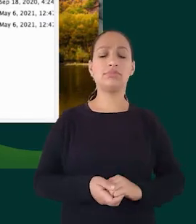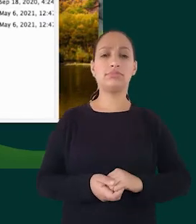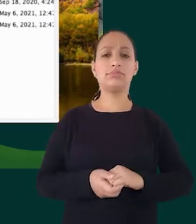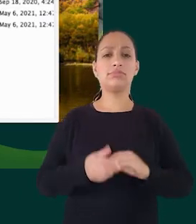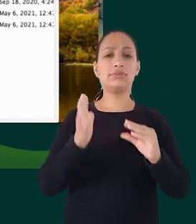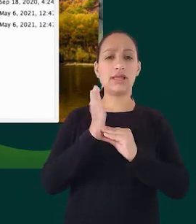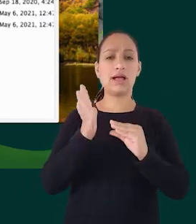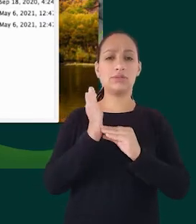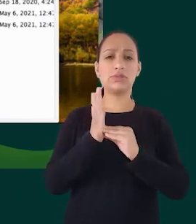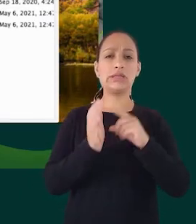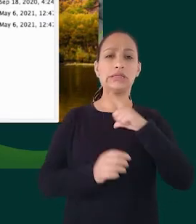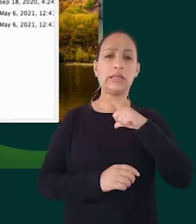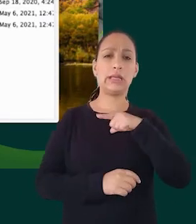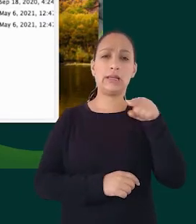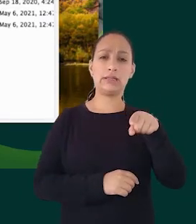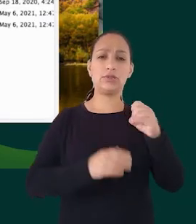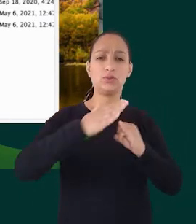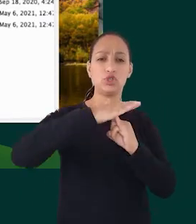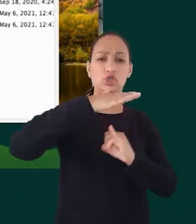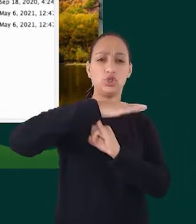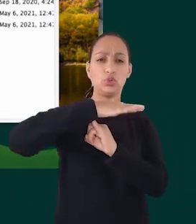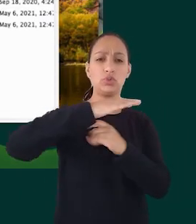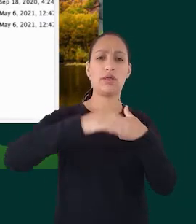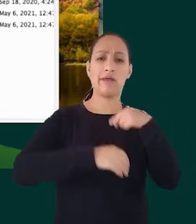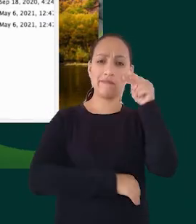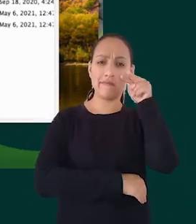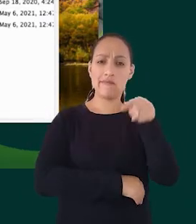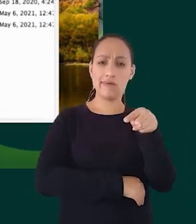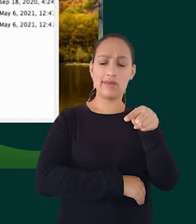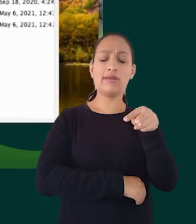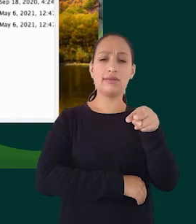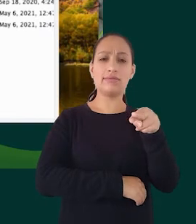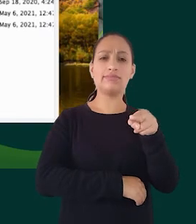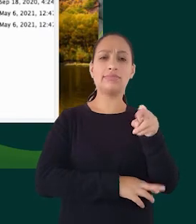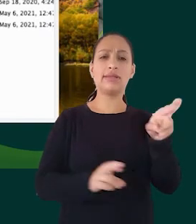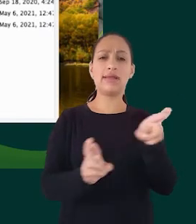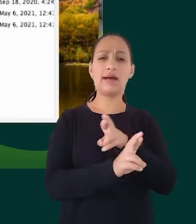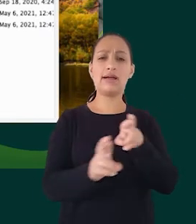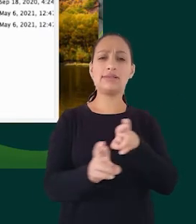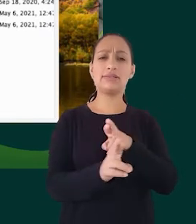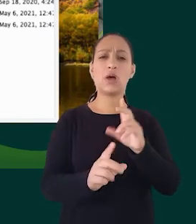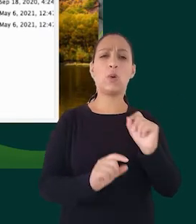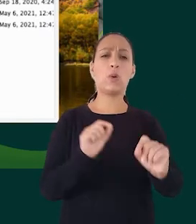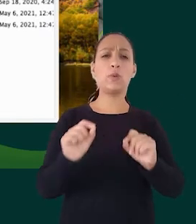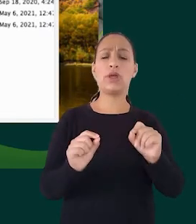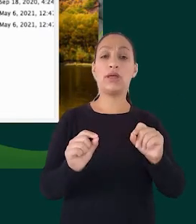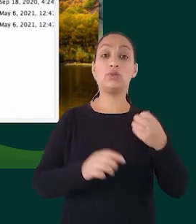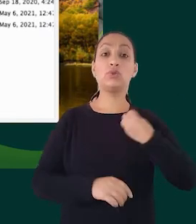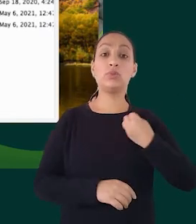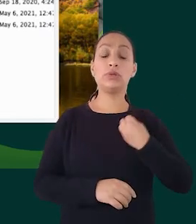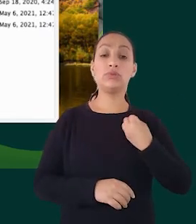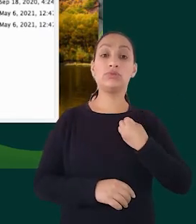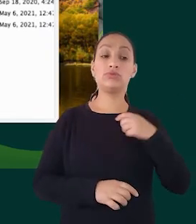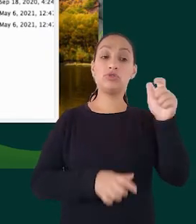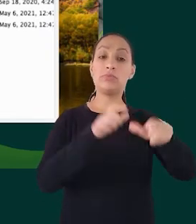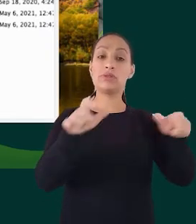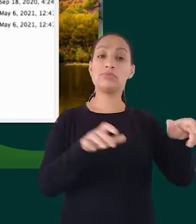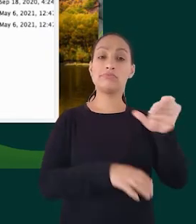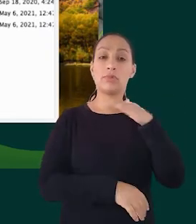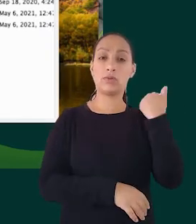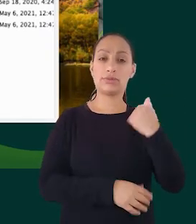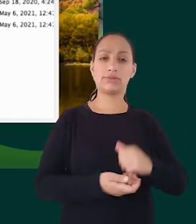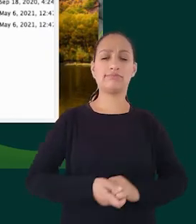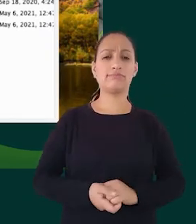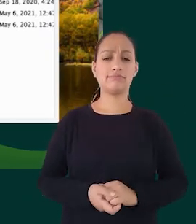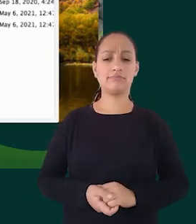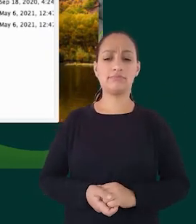nesse instituto que eu vou olhar, em relação ao número de mortes. Deixa eu conferir se era o número. Perdão,